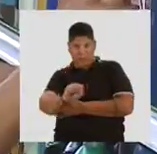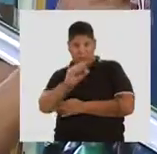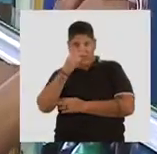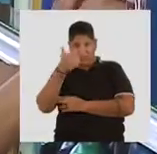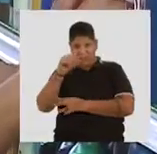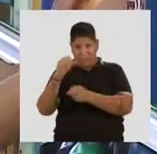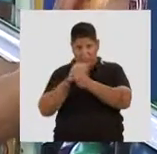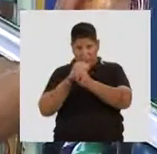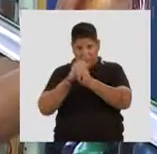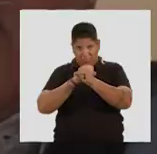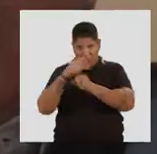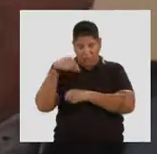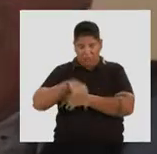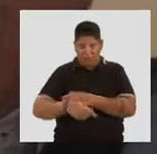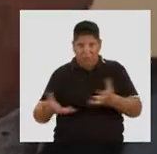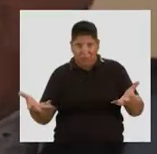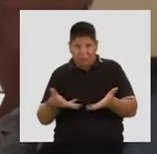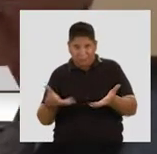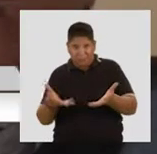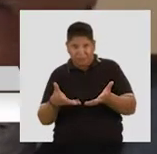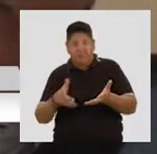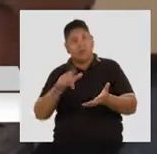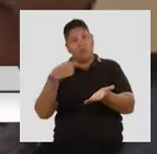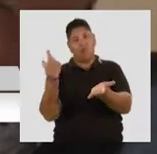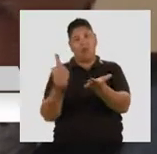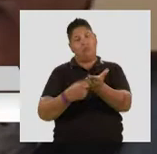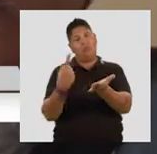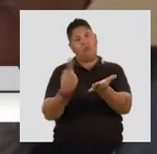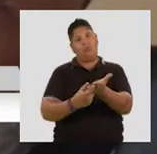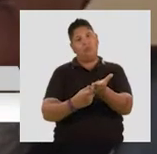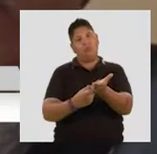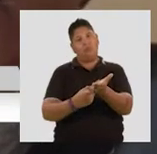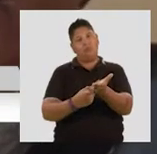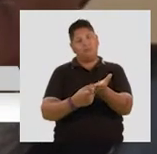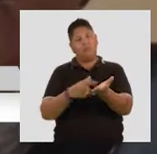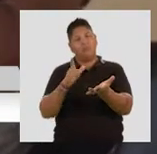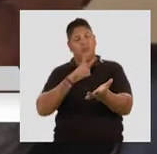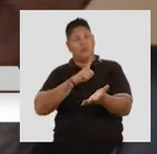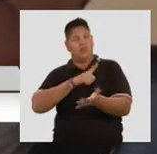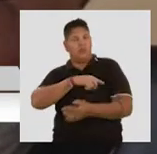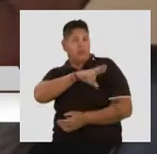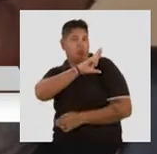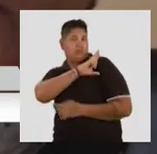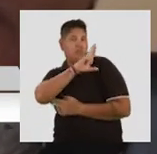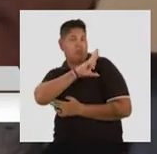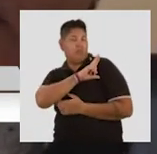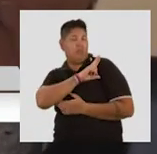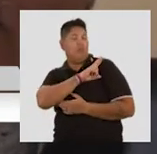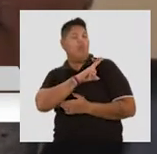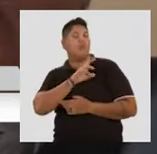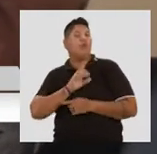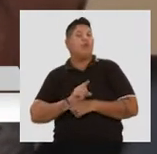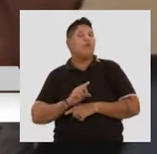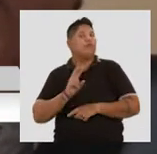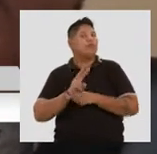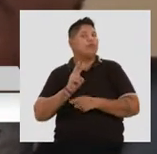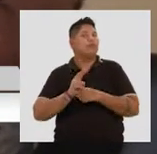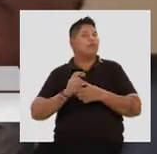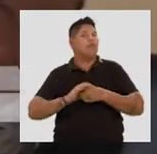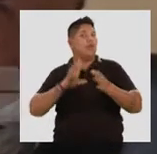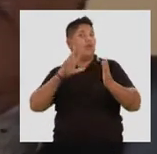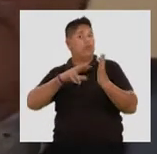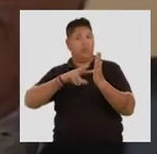anos em 2019. É uma coordenadoria que está responsável pela defesa da liberdade